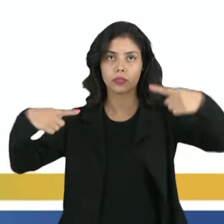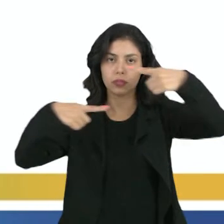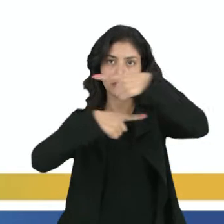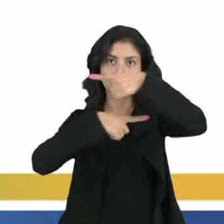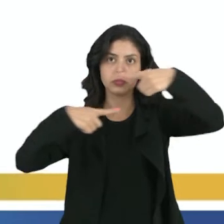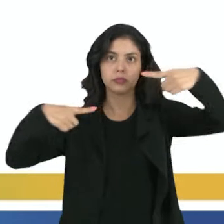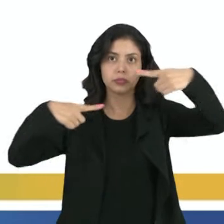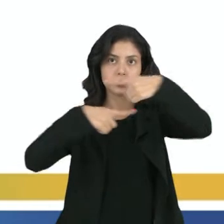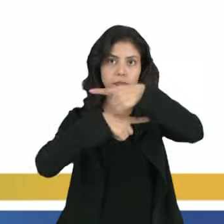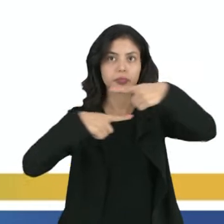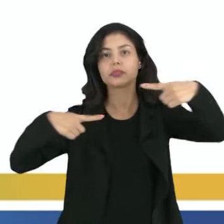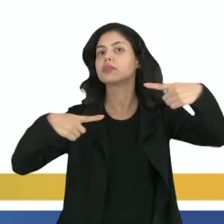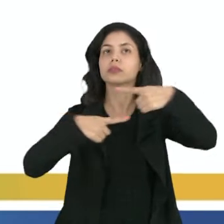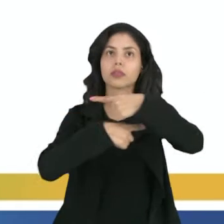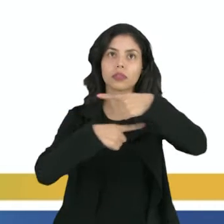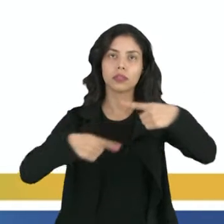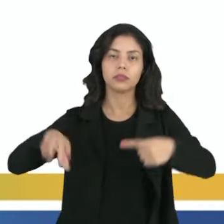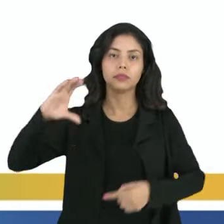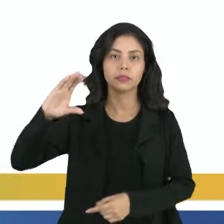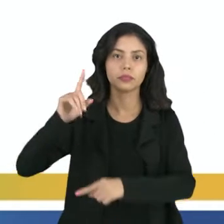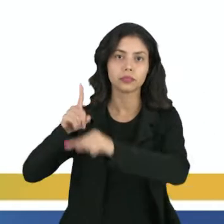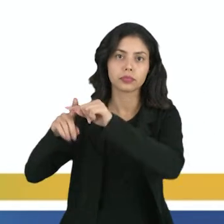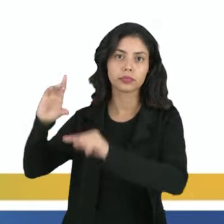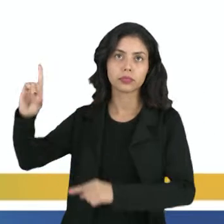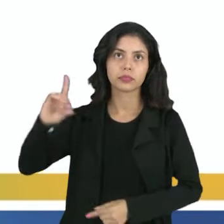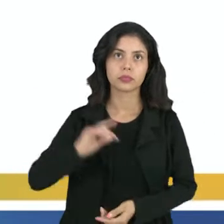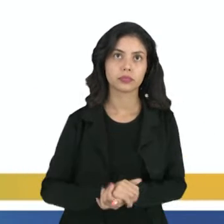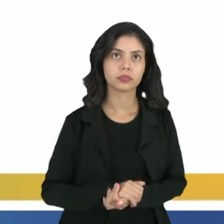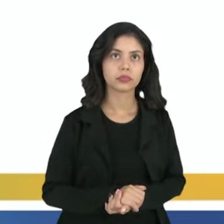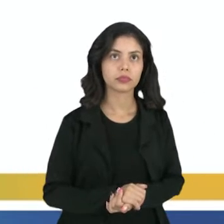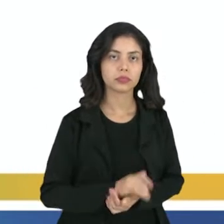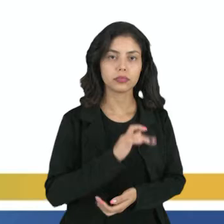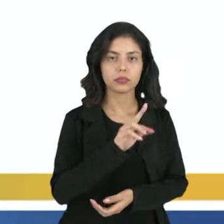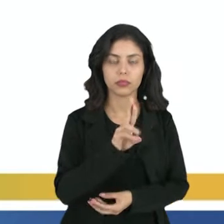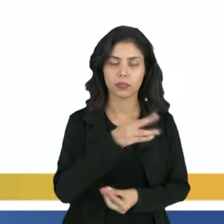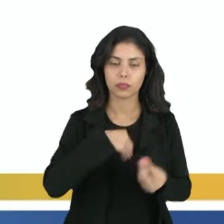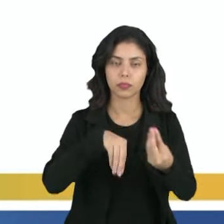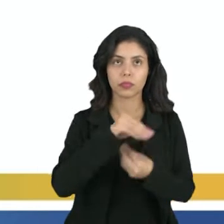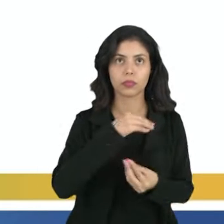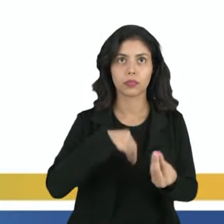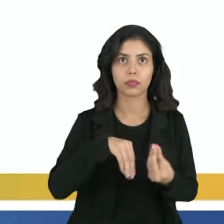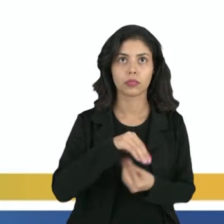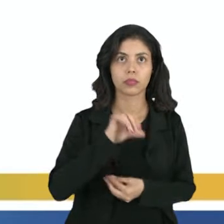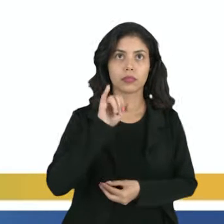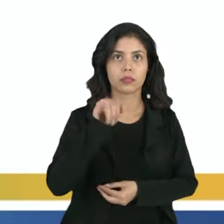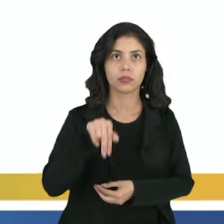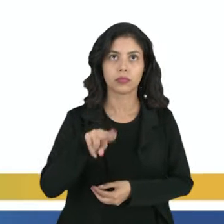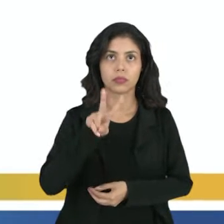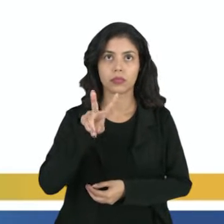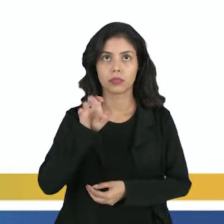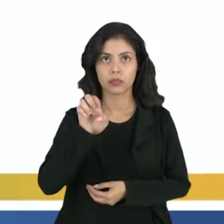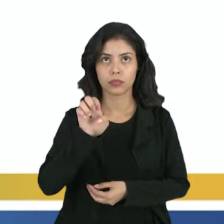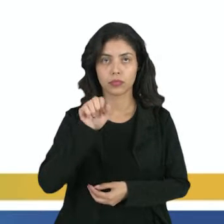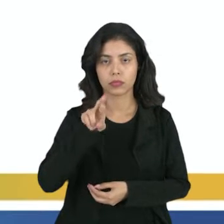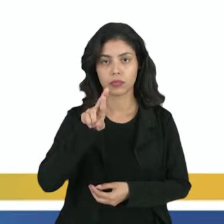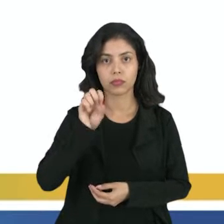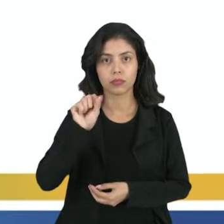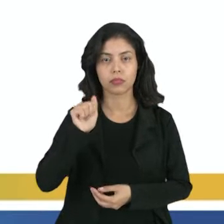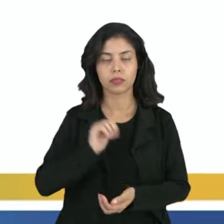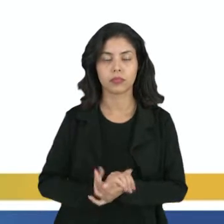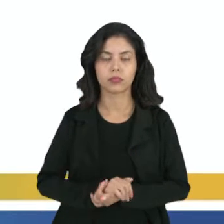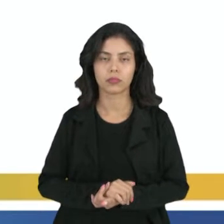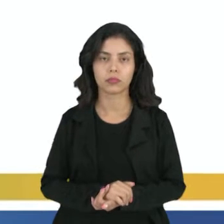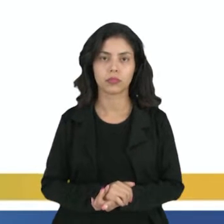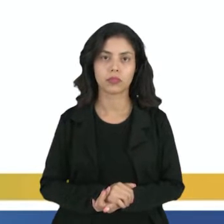nós temos, então, produto CD formando reagente AB,